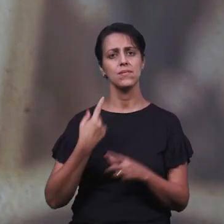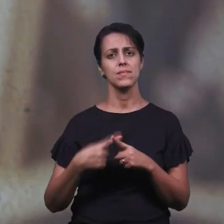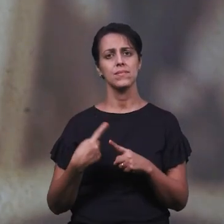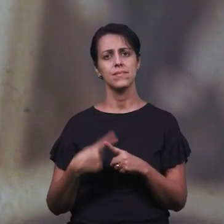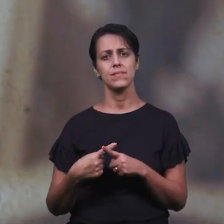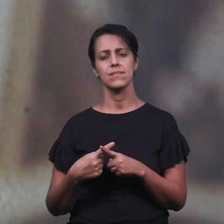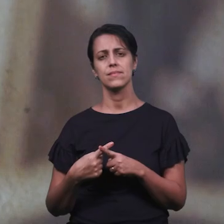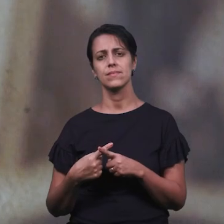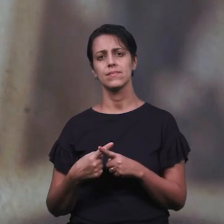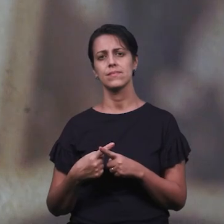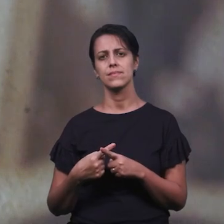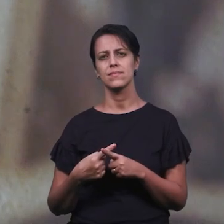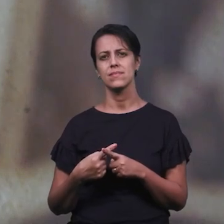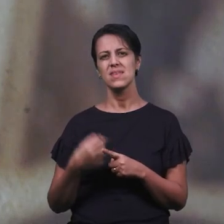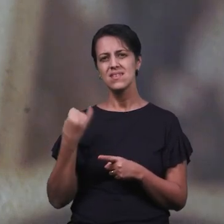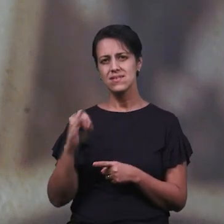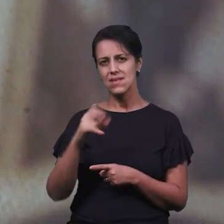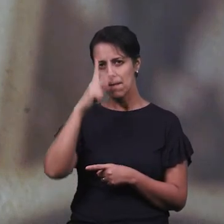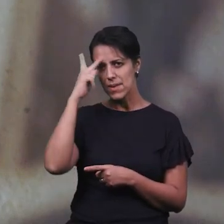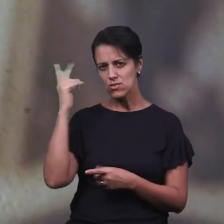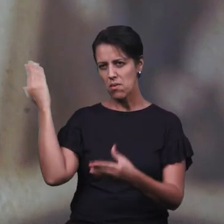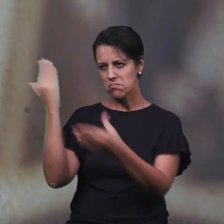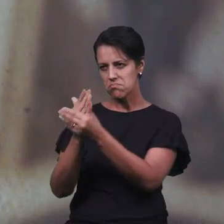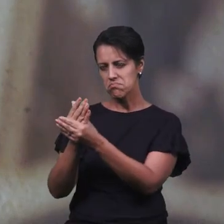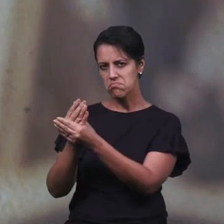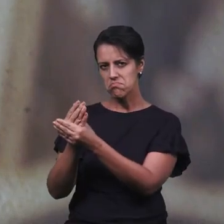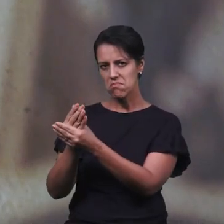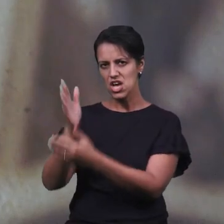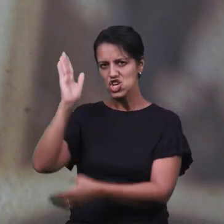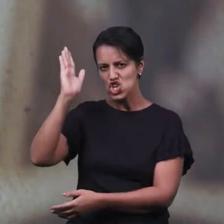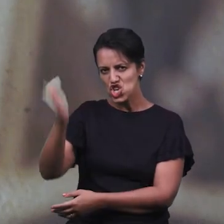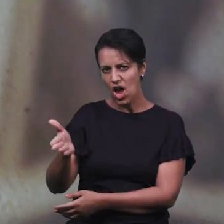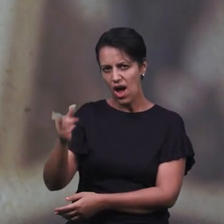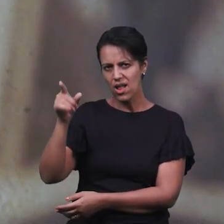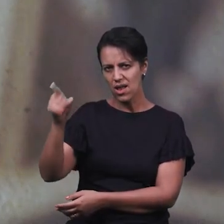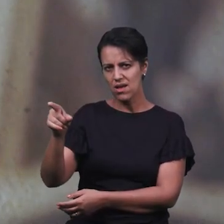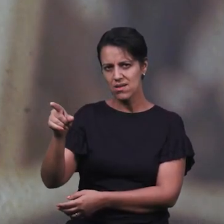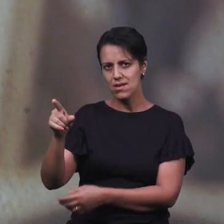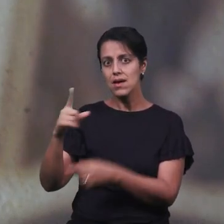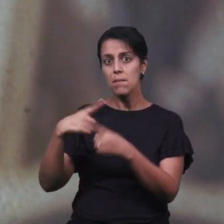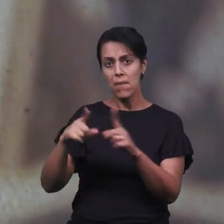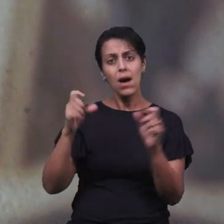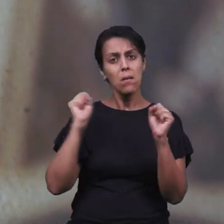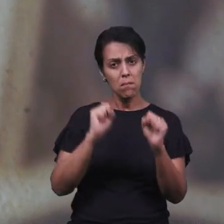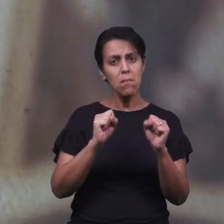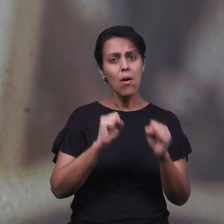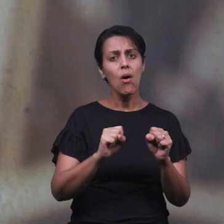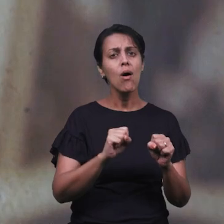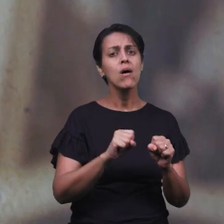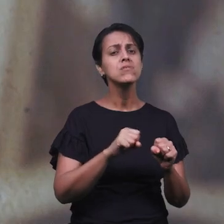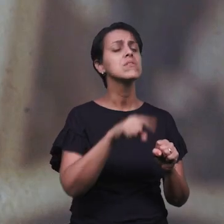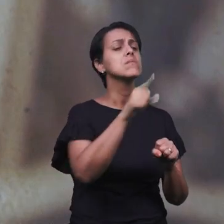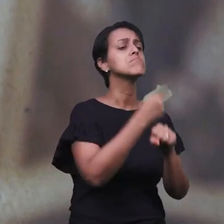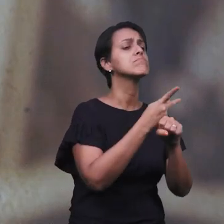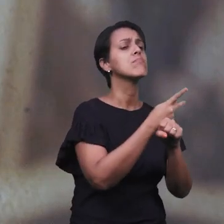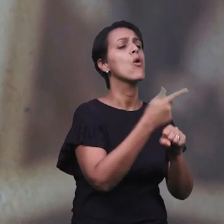mesmo que a pessoa já esteja com um processo em andamento, ela pode sim buscar ali,